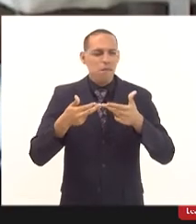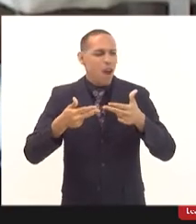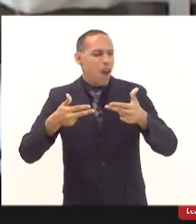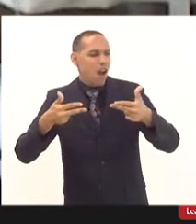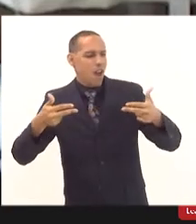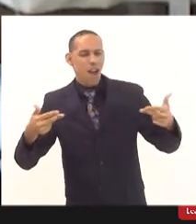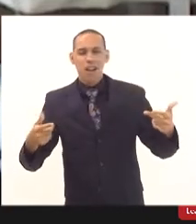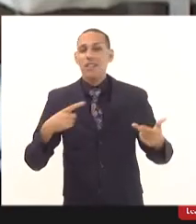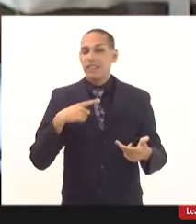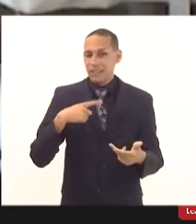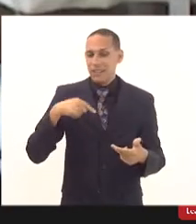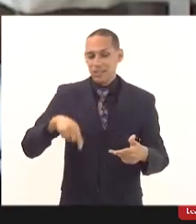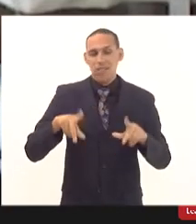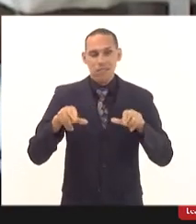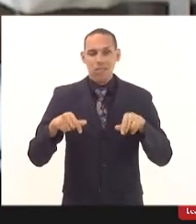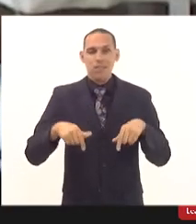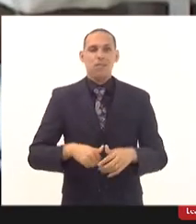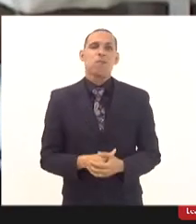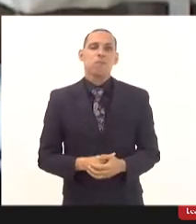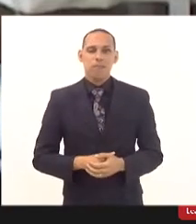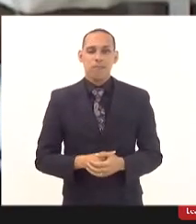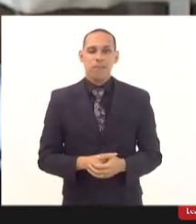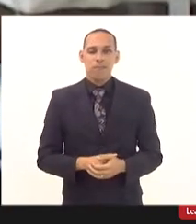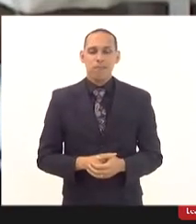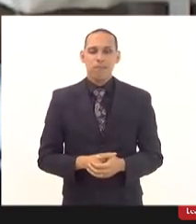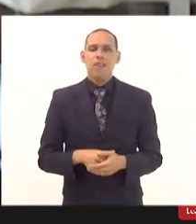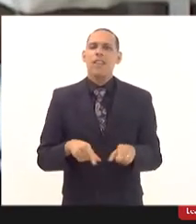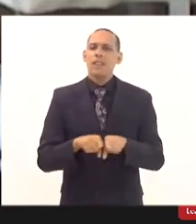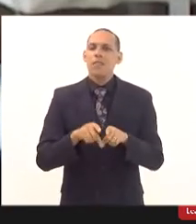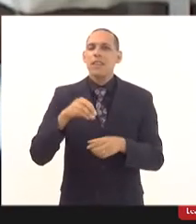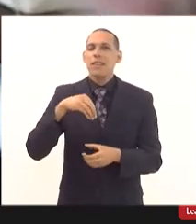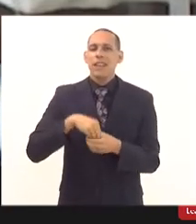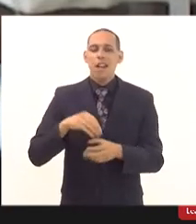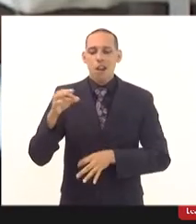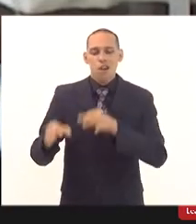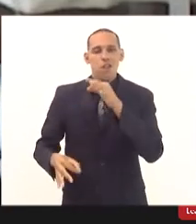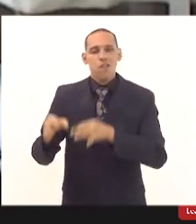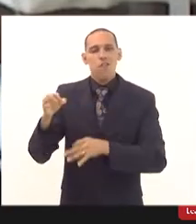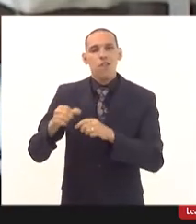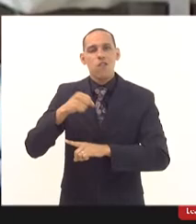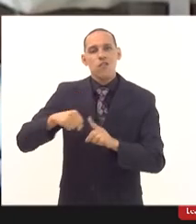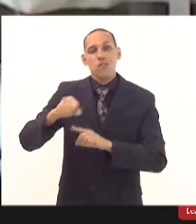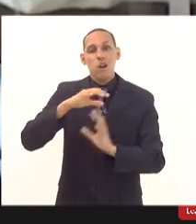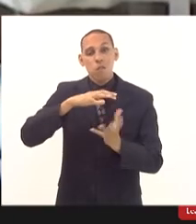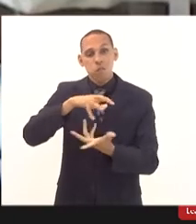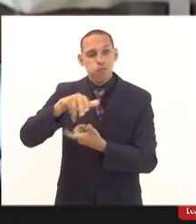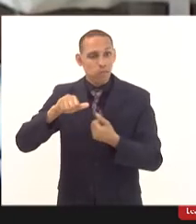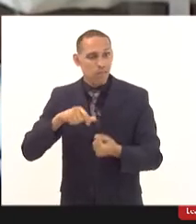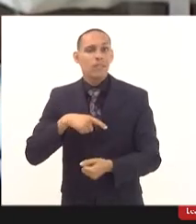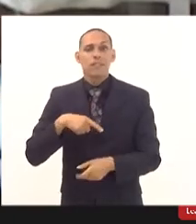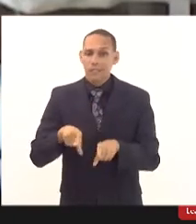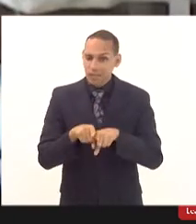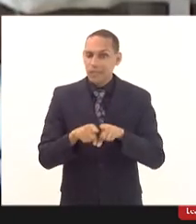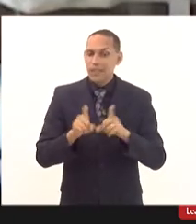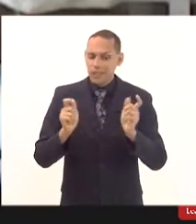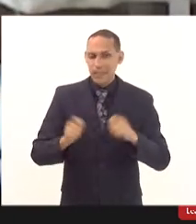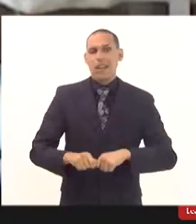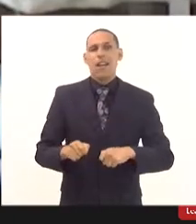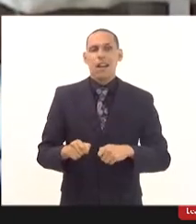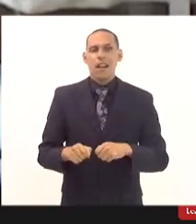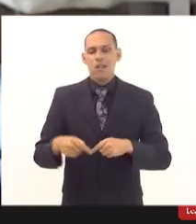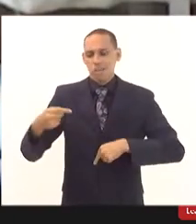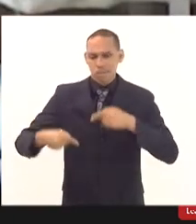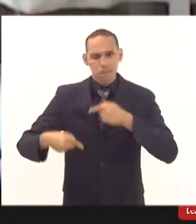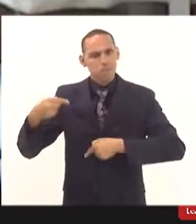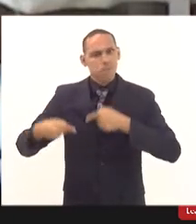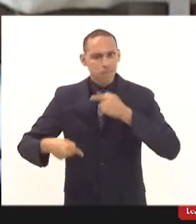multiplicam como essa é um exemplo uma articulação interna no Fórum Social Mundial recentemente também permitiu fazer um excelente